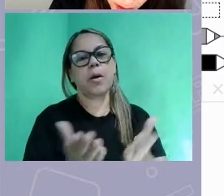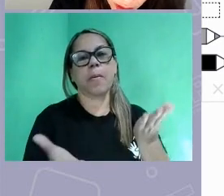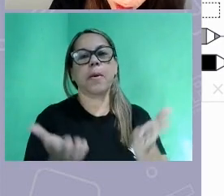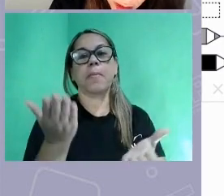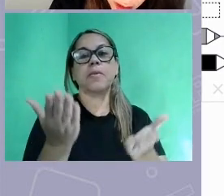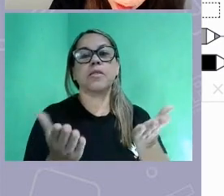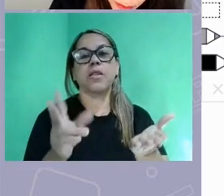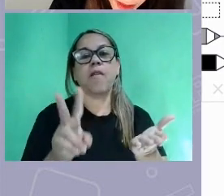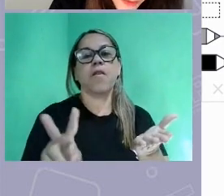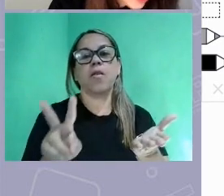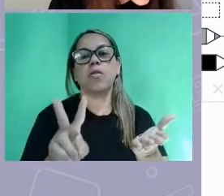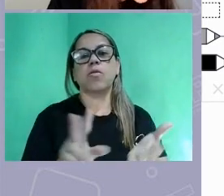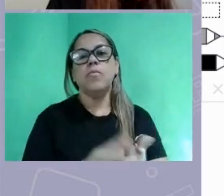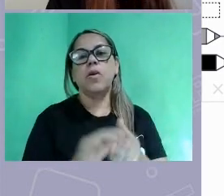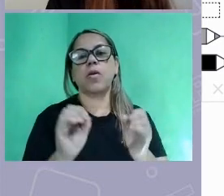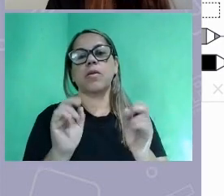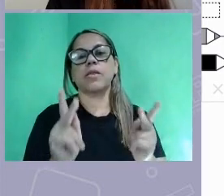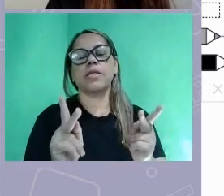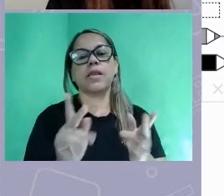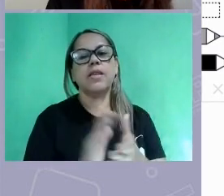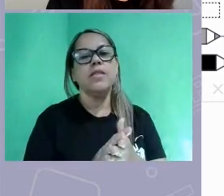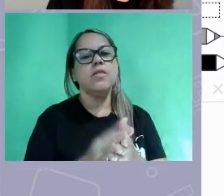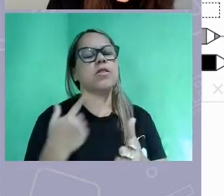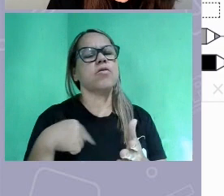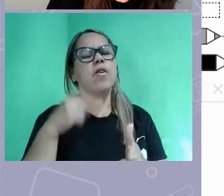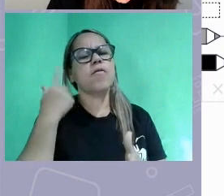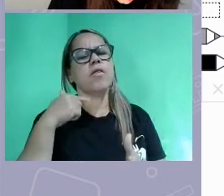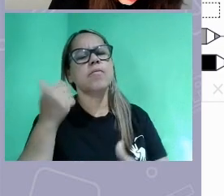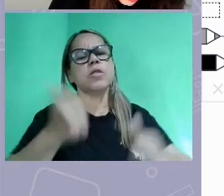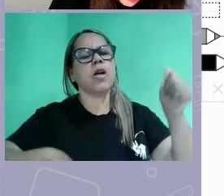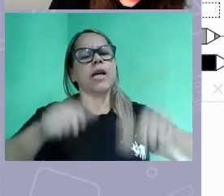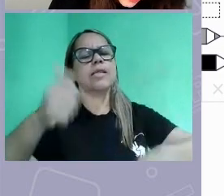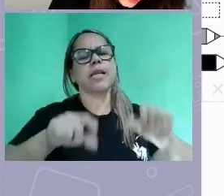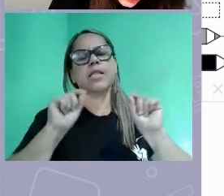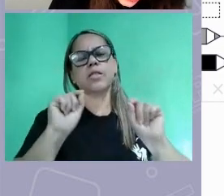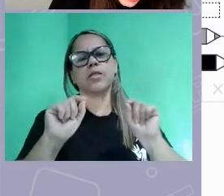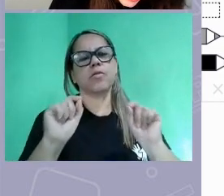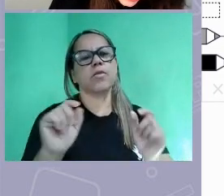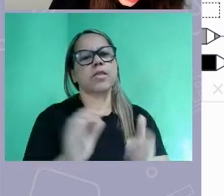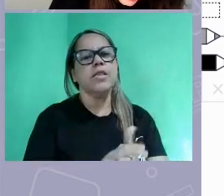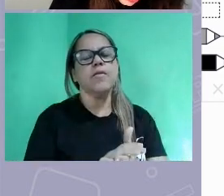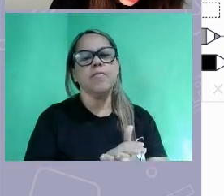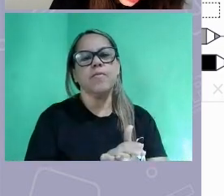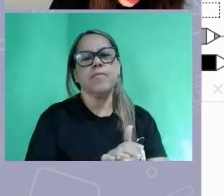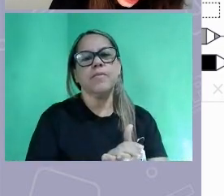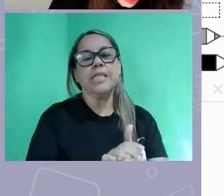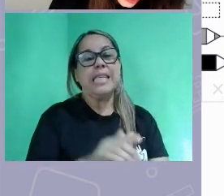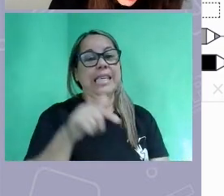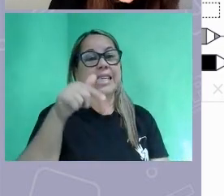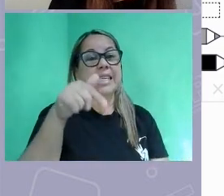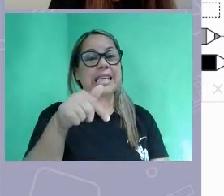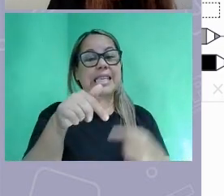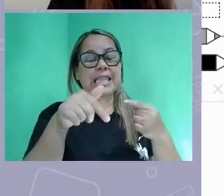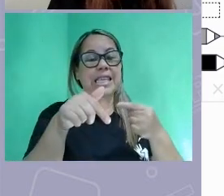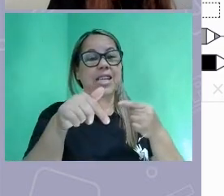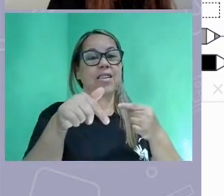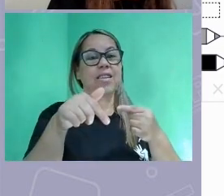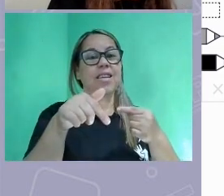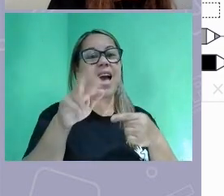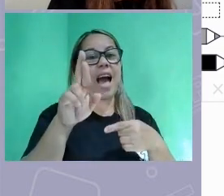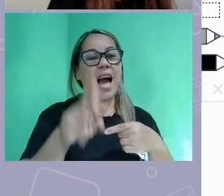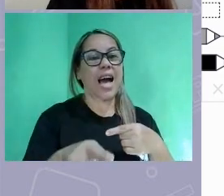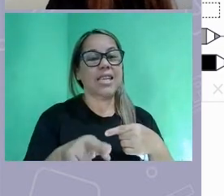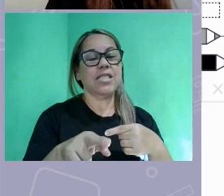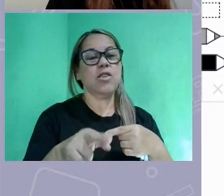volume tudo bem? então agora a gente vai analisar algumas coisas então o quezinho gente que é a razão entre calor